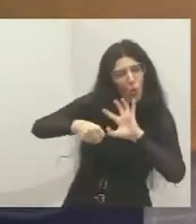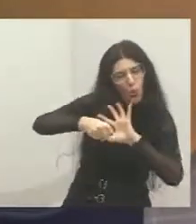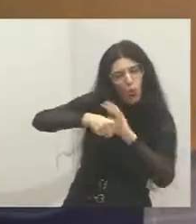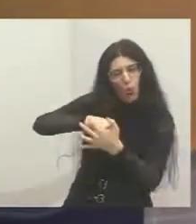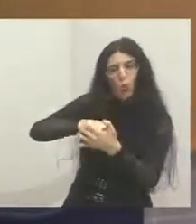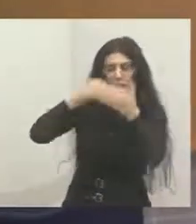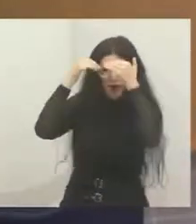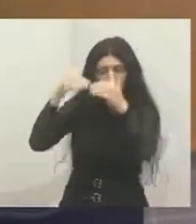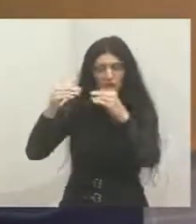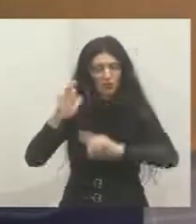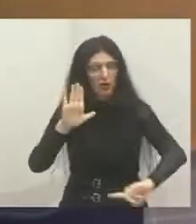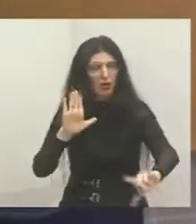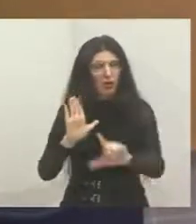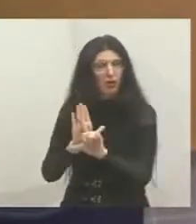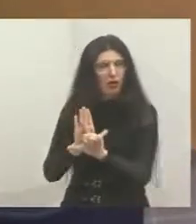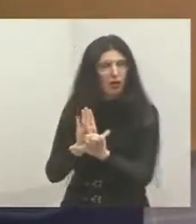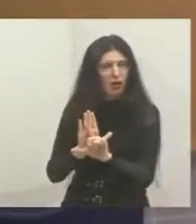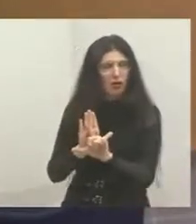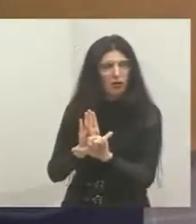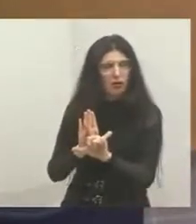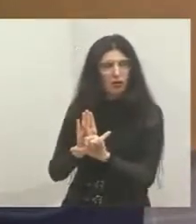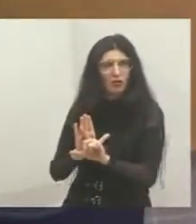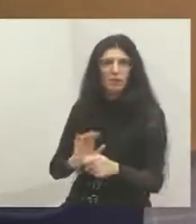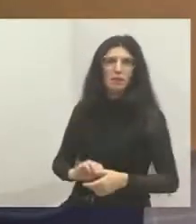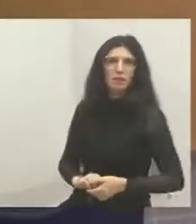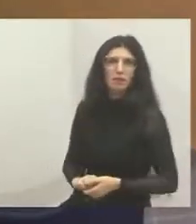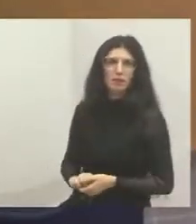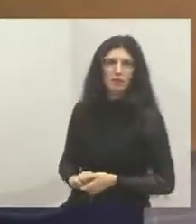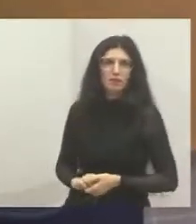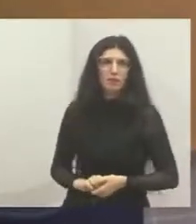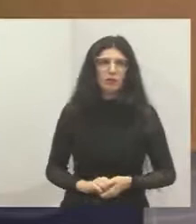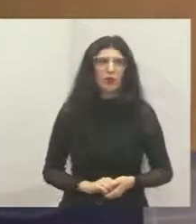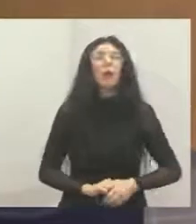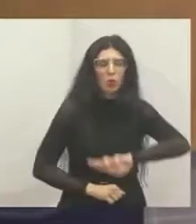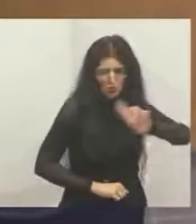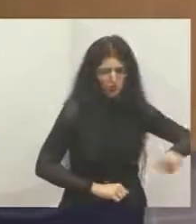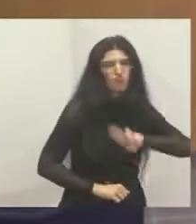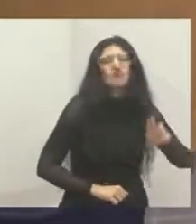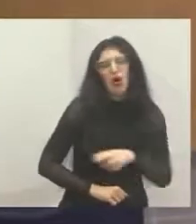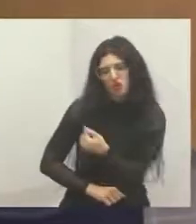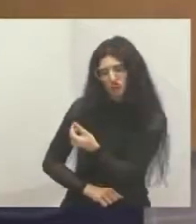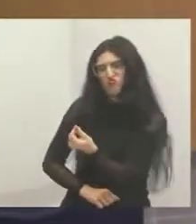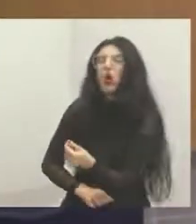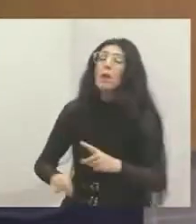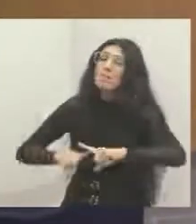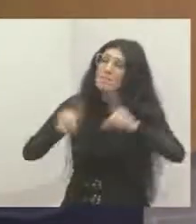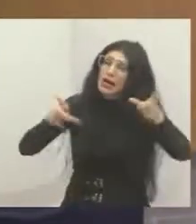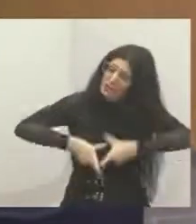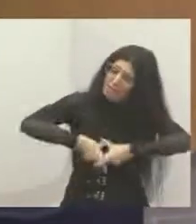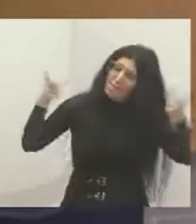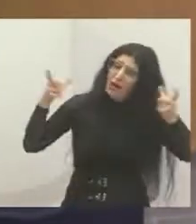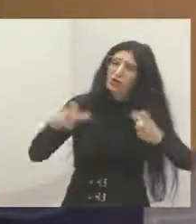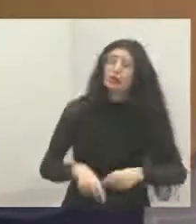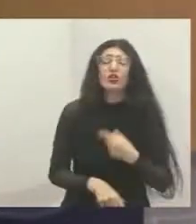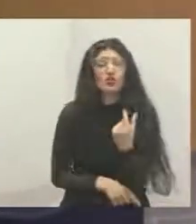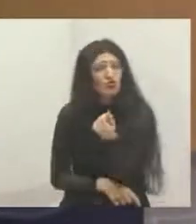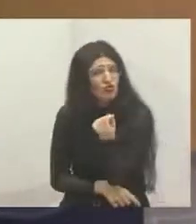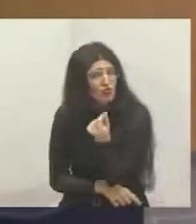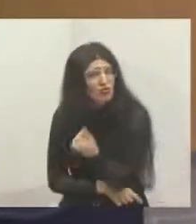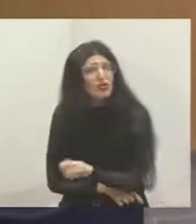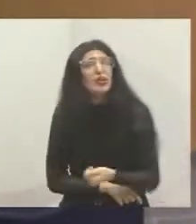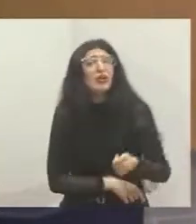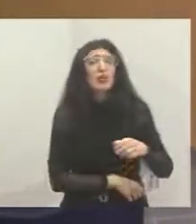com a legislação que foi direcionada para a sua aplicação. Mas boa parte dos valores, ele está nas demais